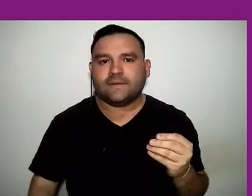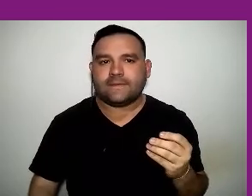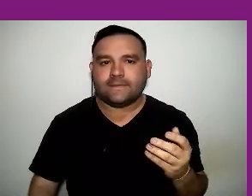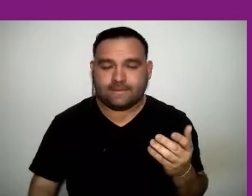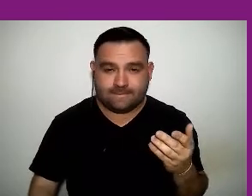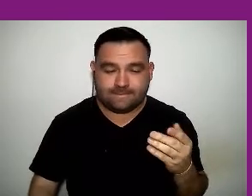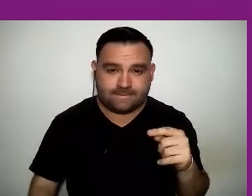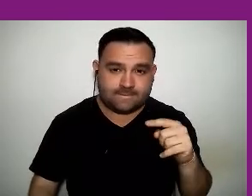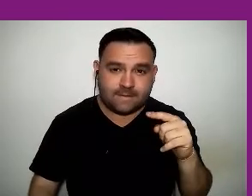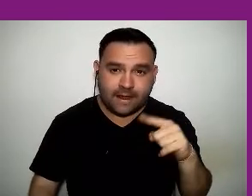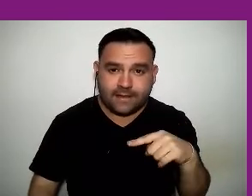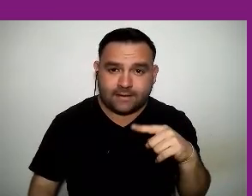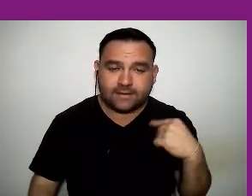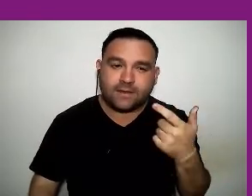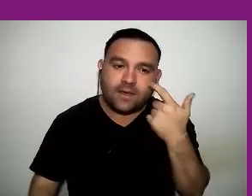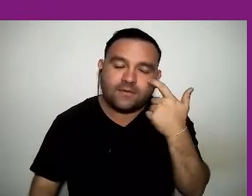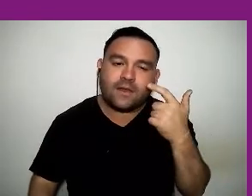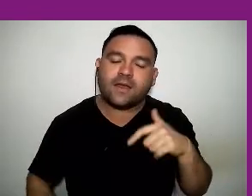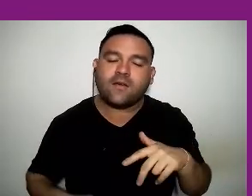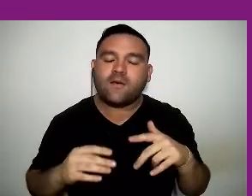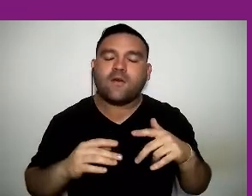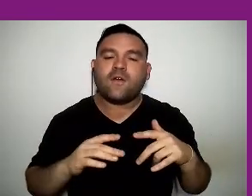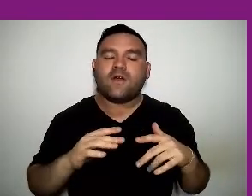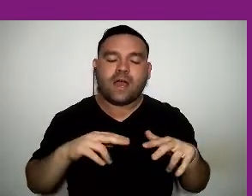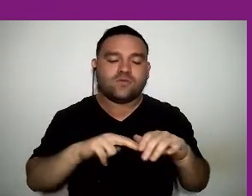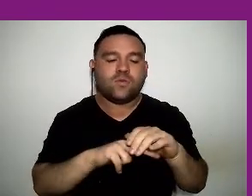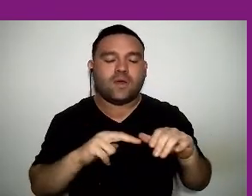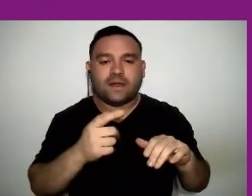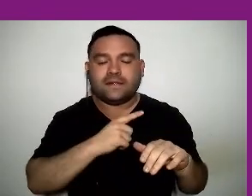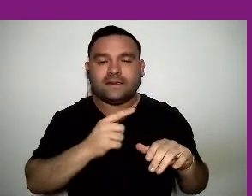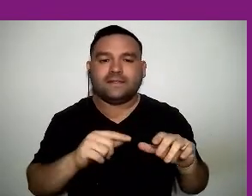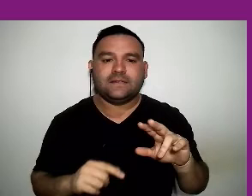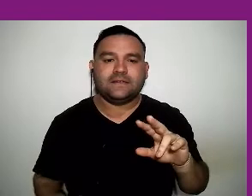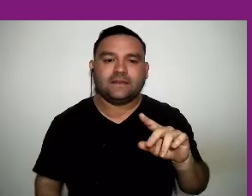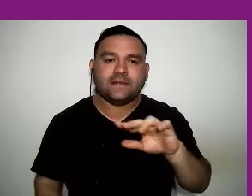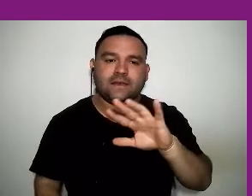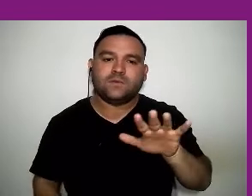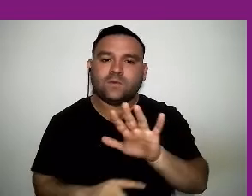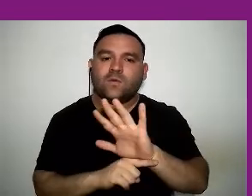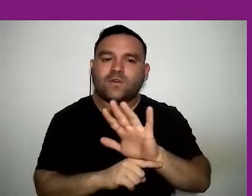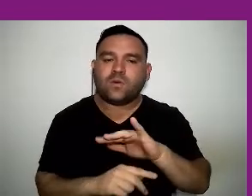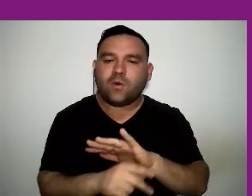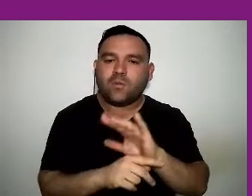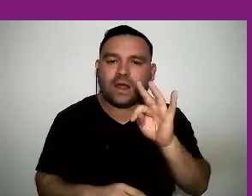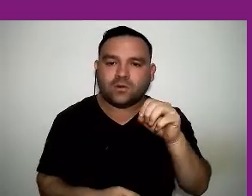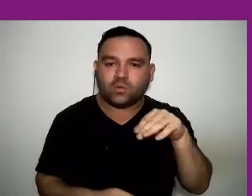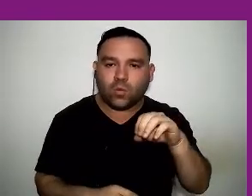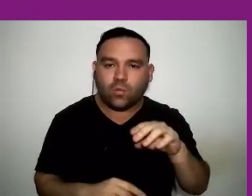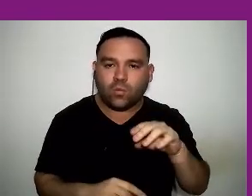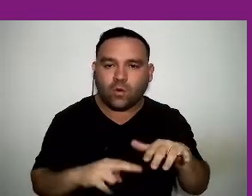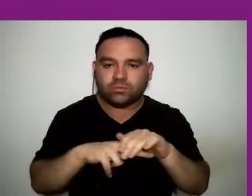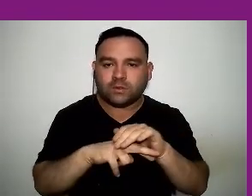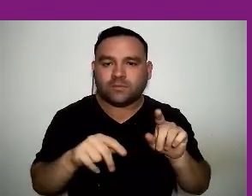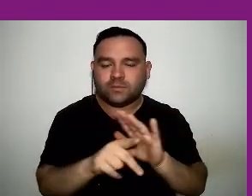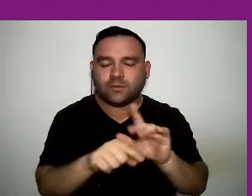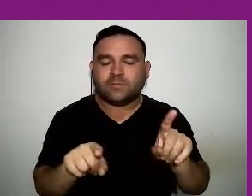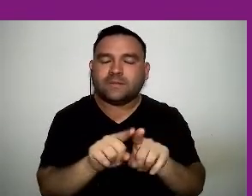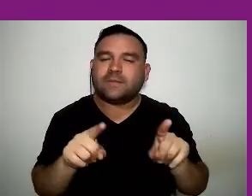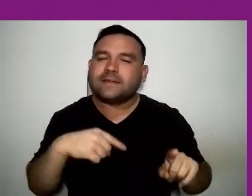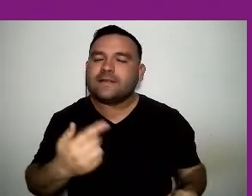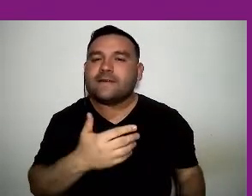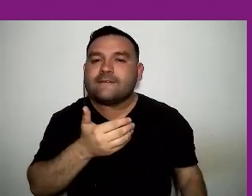isso aqui é o que a gente viu na tomografia vindo das unidades House Feeds da tomo. A gente vê que quando a gente